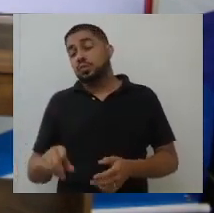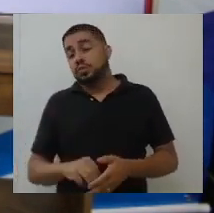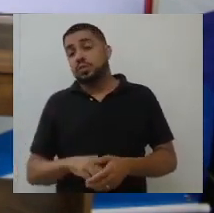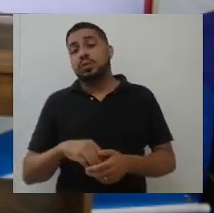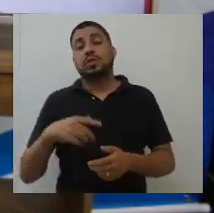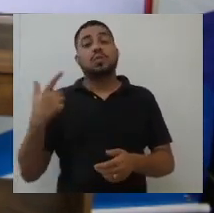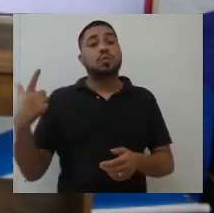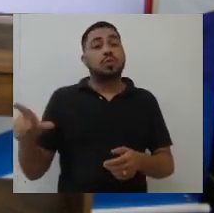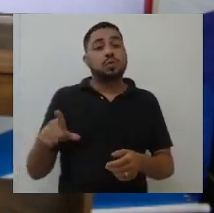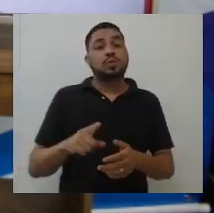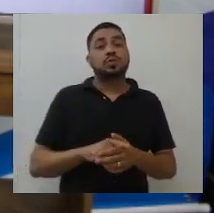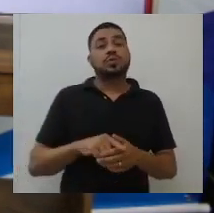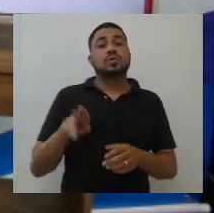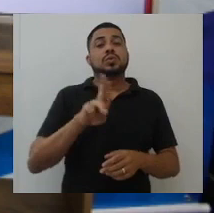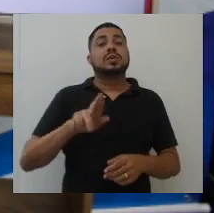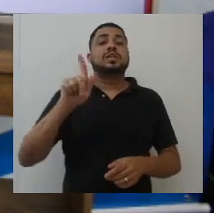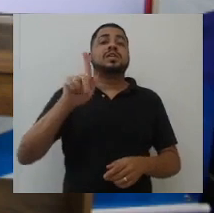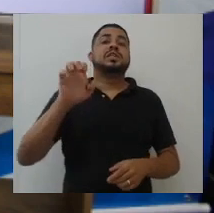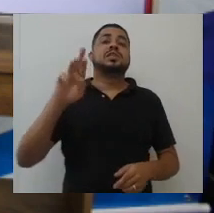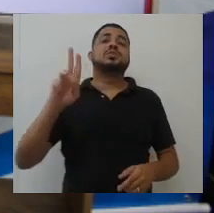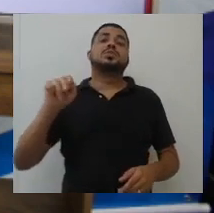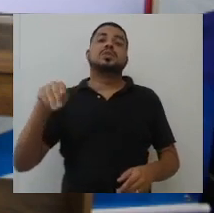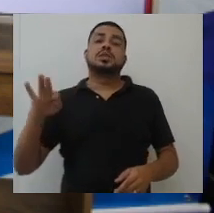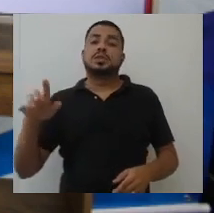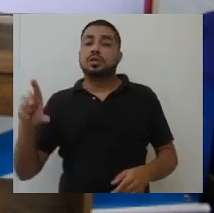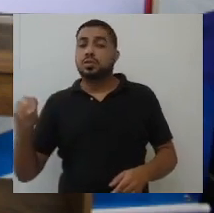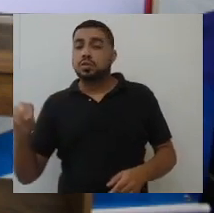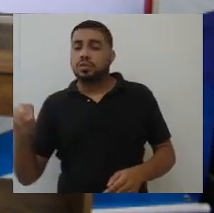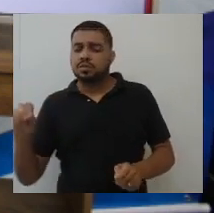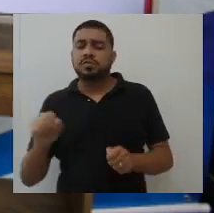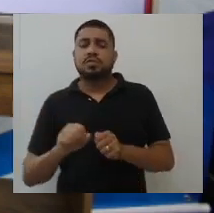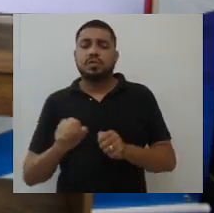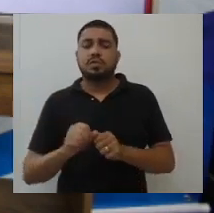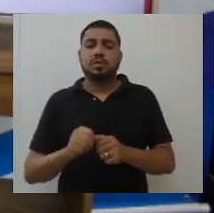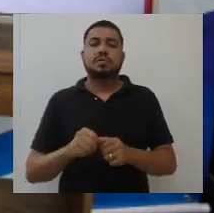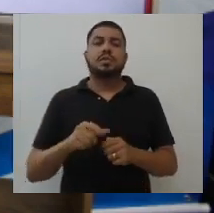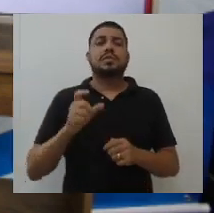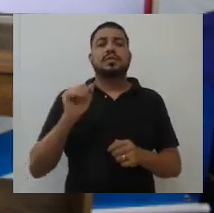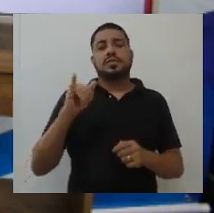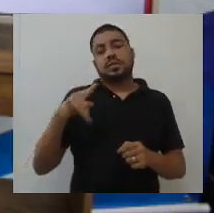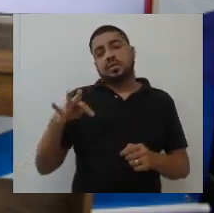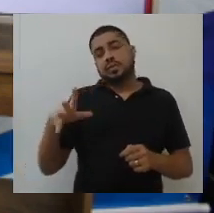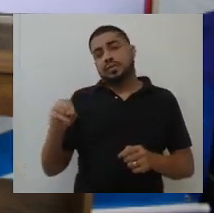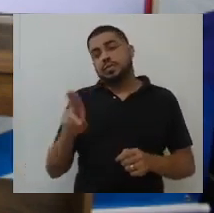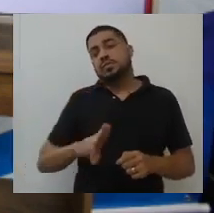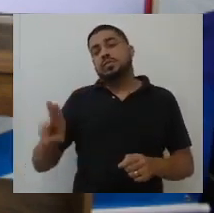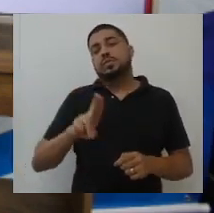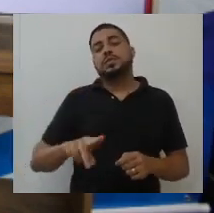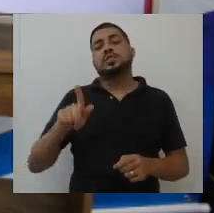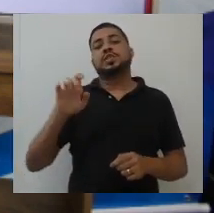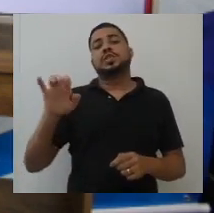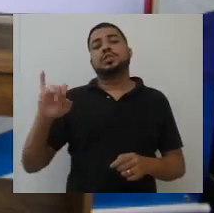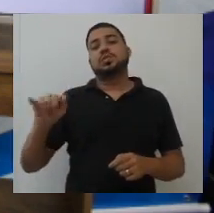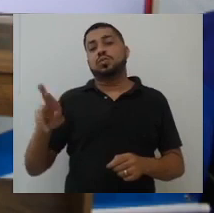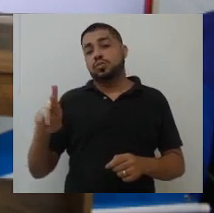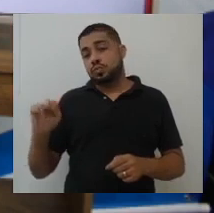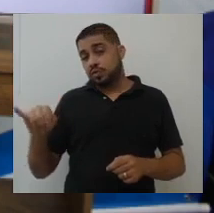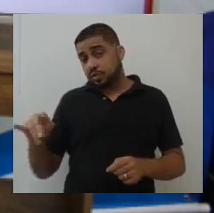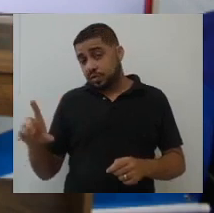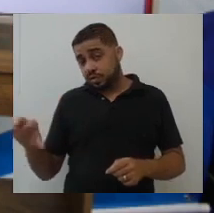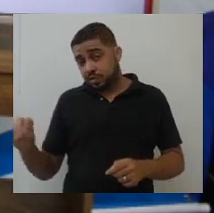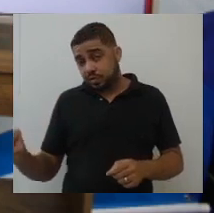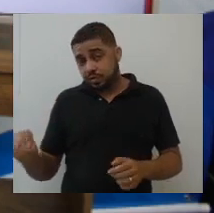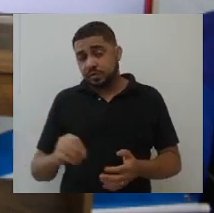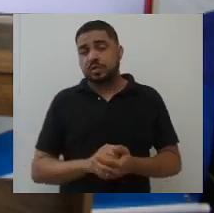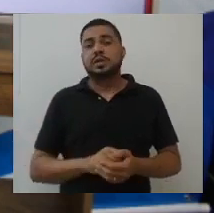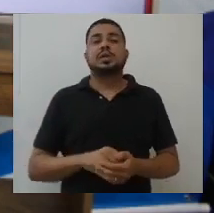utilizando o próprio gerúndio. Tá? Então é possível formar o infinitivo de um verbo utilizando o gerúndio, que é a terminação NDO na